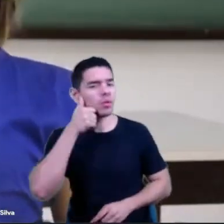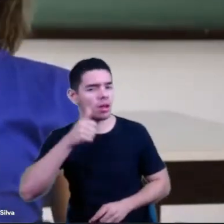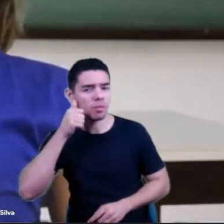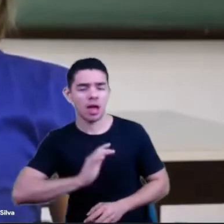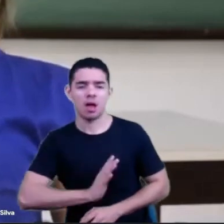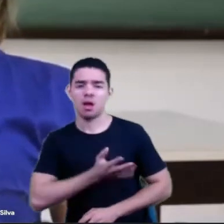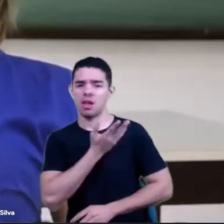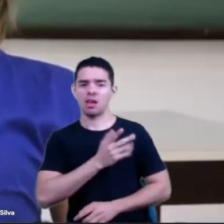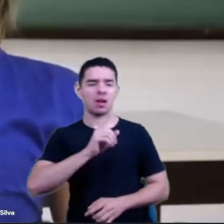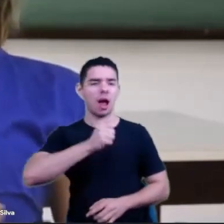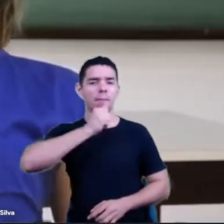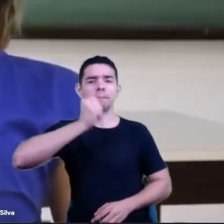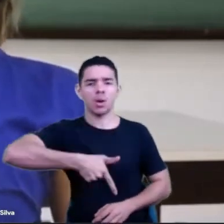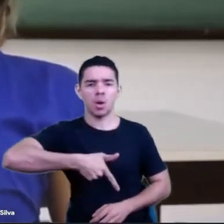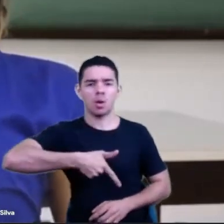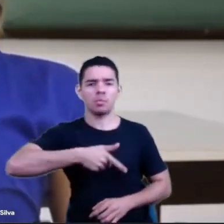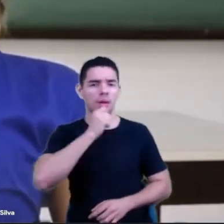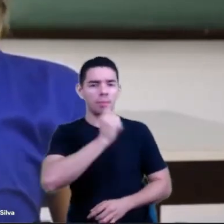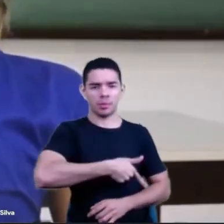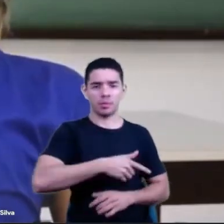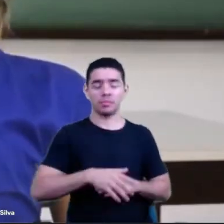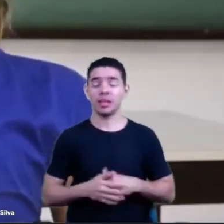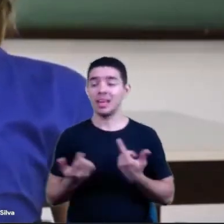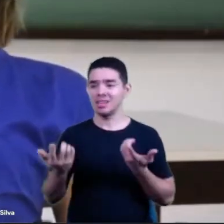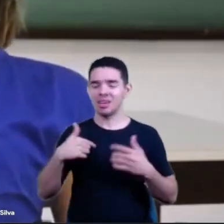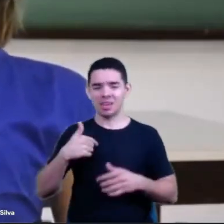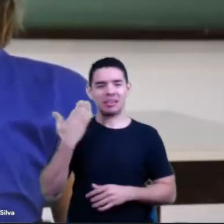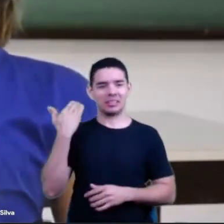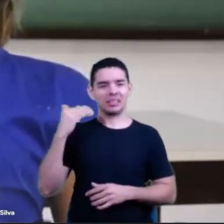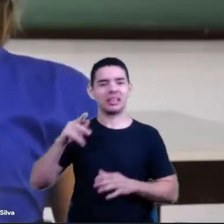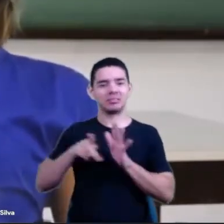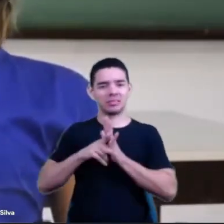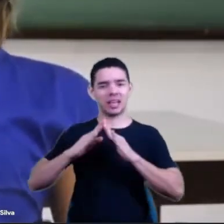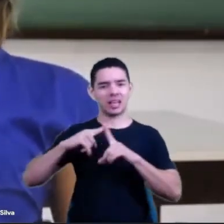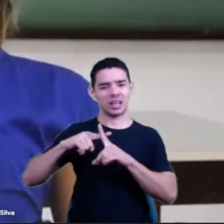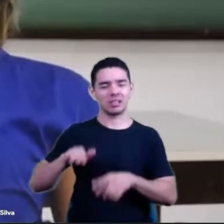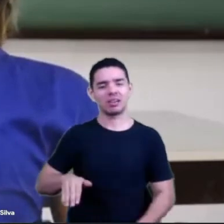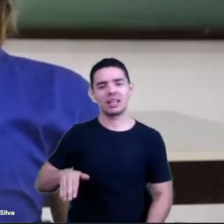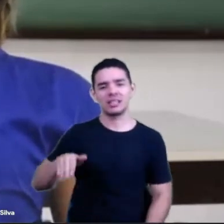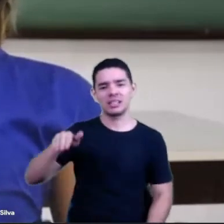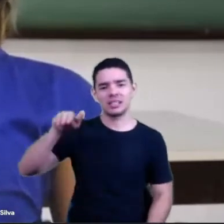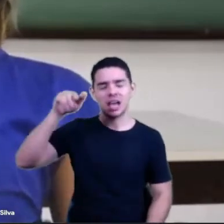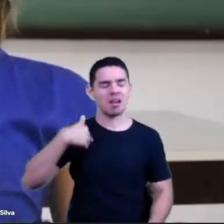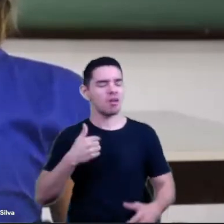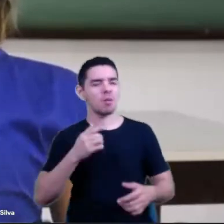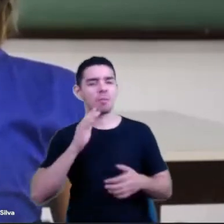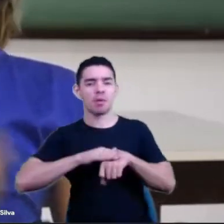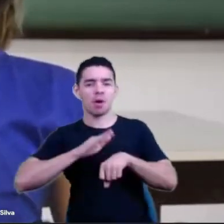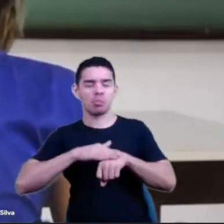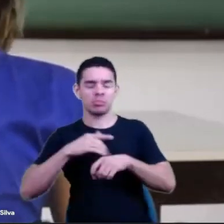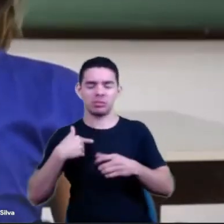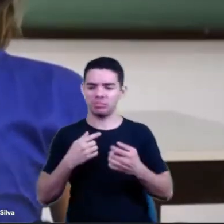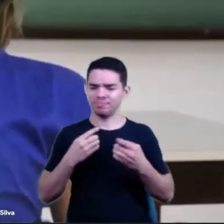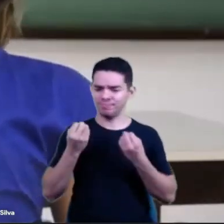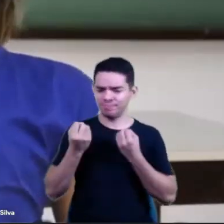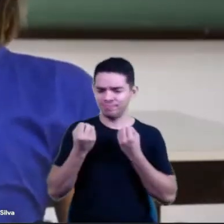mente. E por eu ser da igreja, ter crescido dentro da igreja, aquilo me dava medo. E fazia eu me questionar sobre tantas